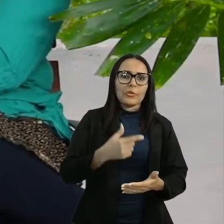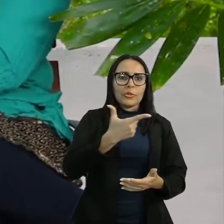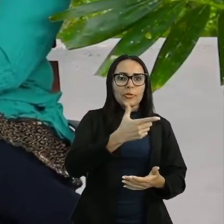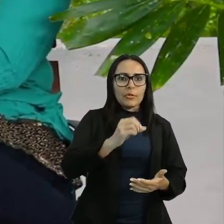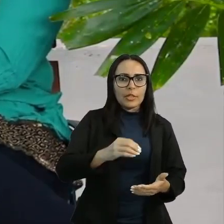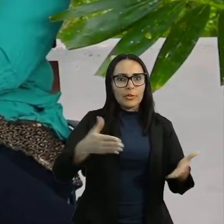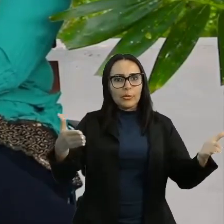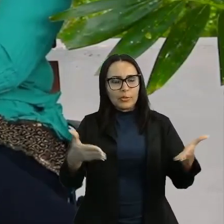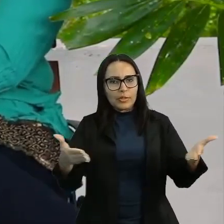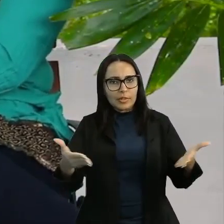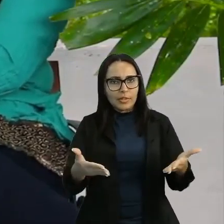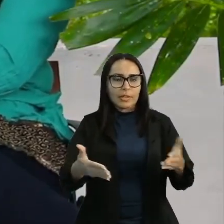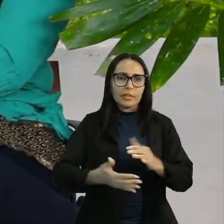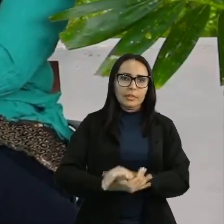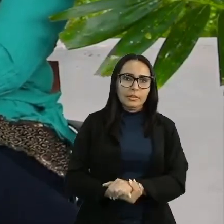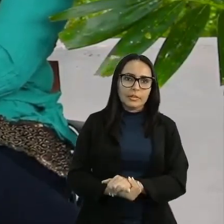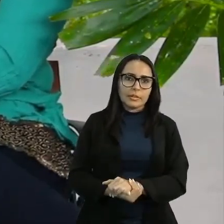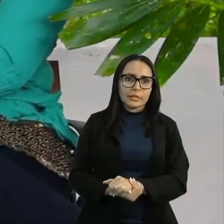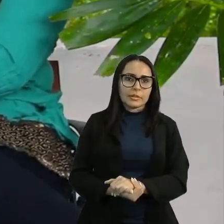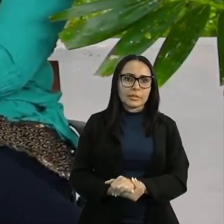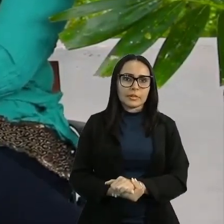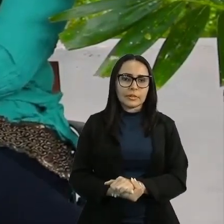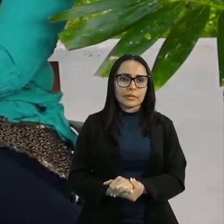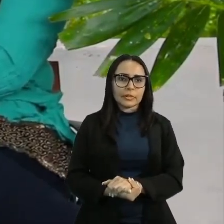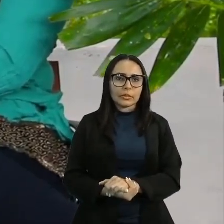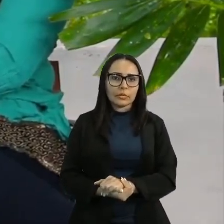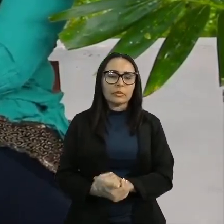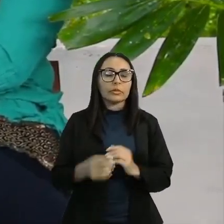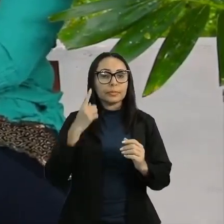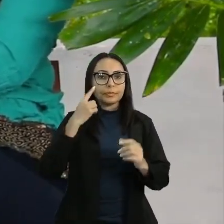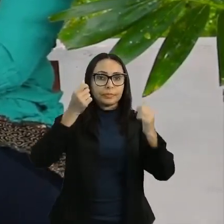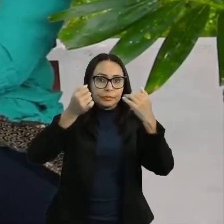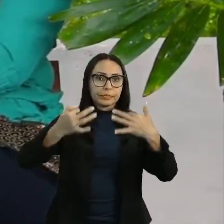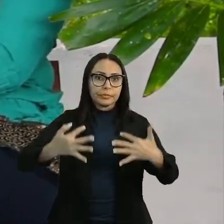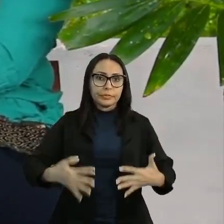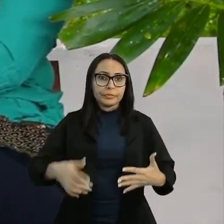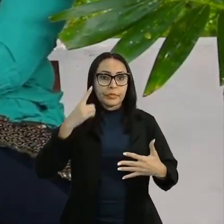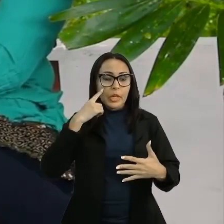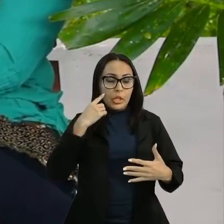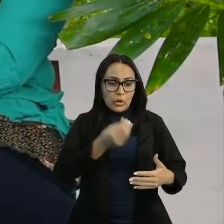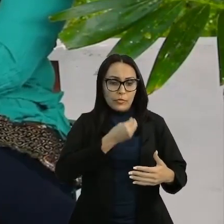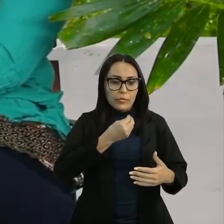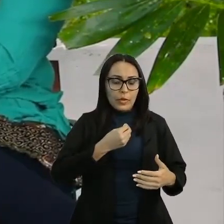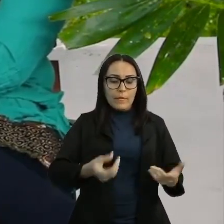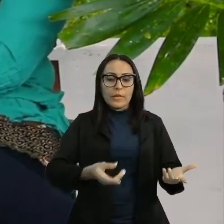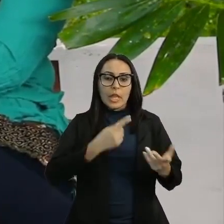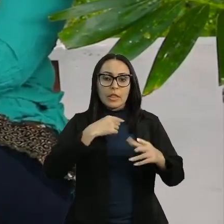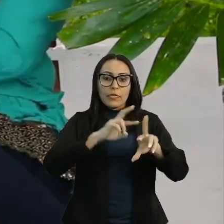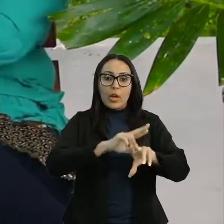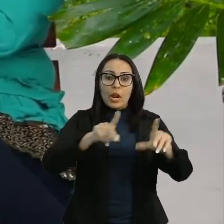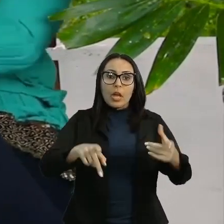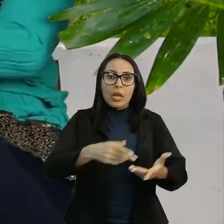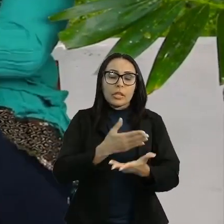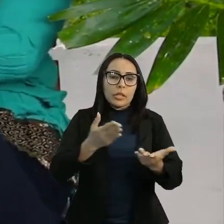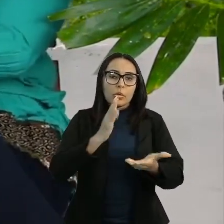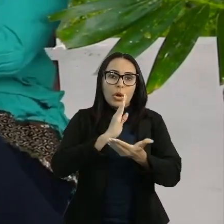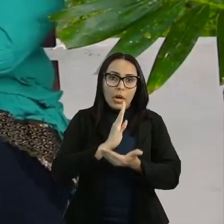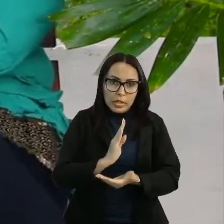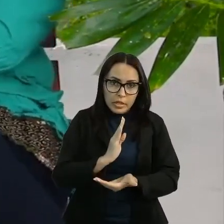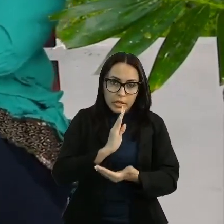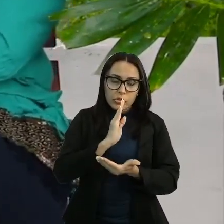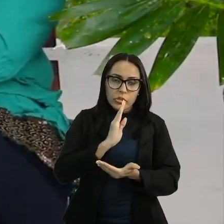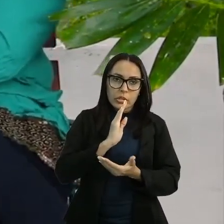O Guru, Guilherme, o Guru Das aqui, ele tem essa dúvida, tipo, aos 33 anos, assim, já houve, é normal que aconteça ou não, assim, enquanto